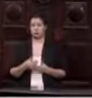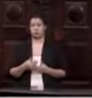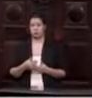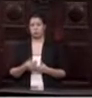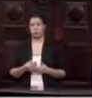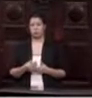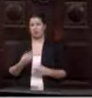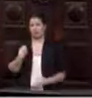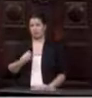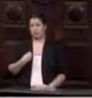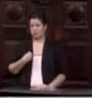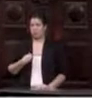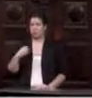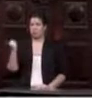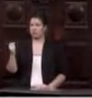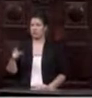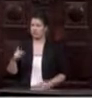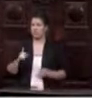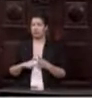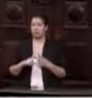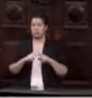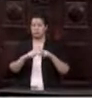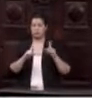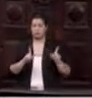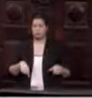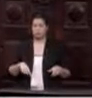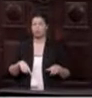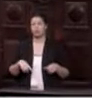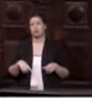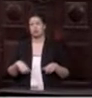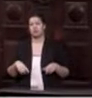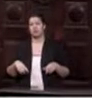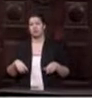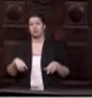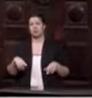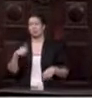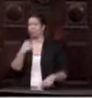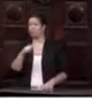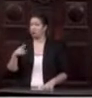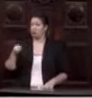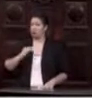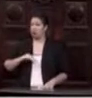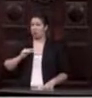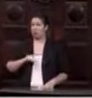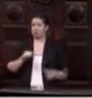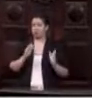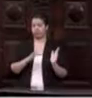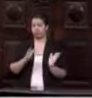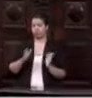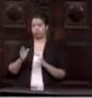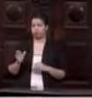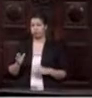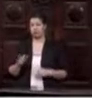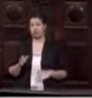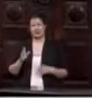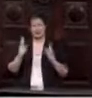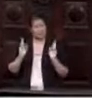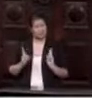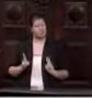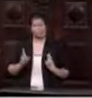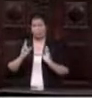a situação dos aposentados e servidores que não têm o seu salário em dia, atrasado.